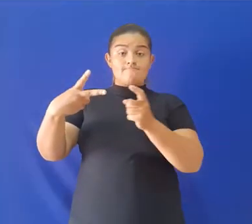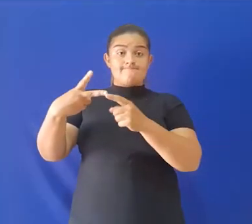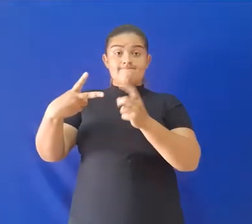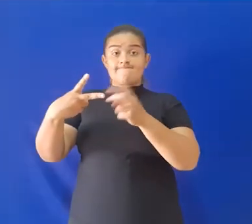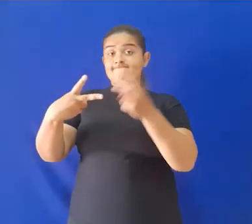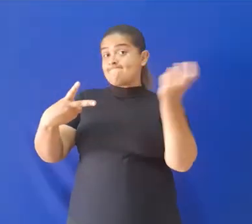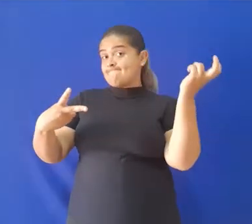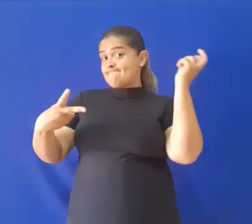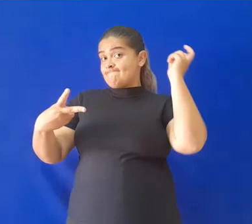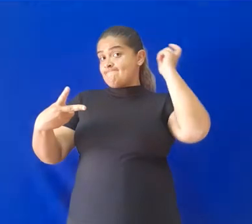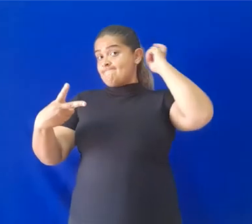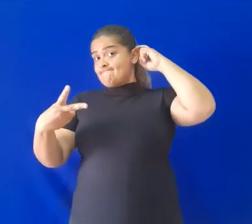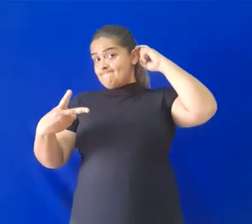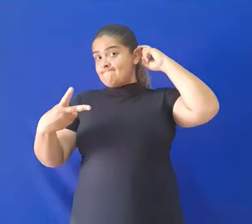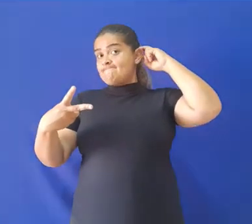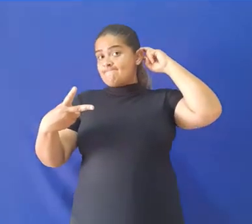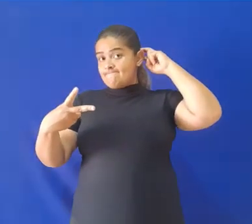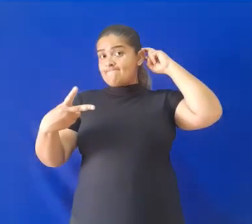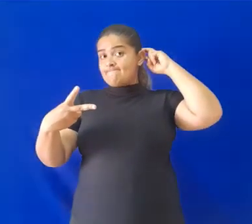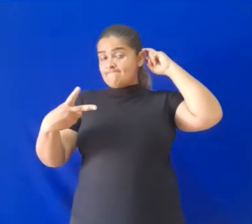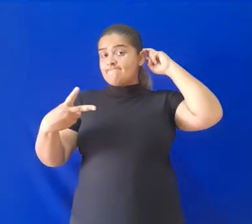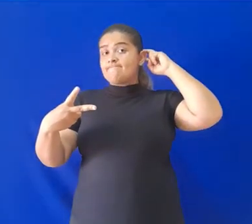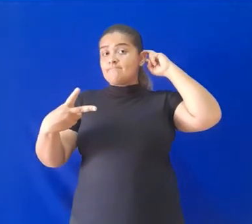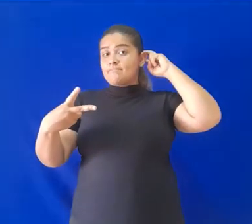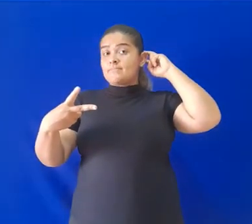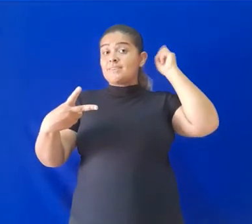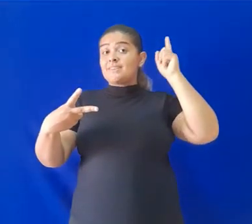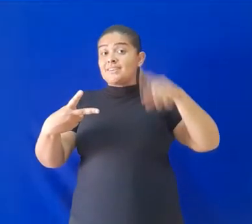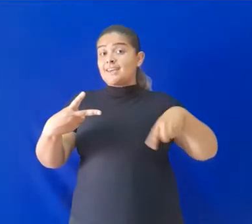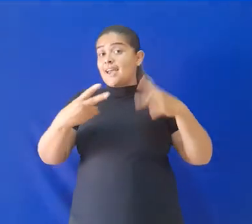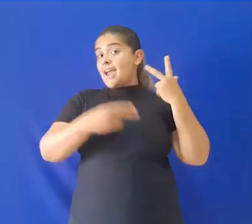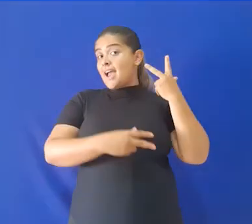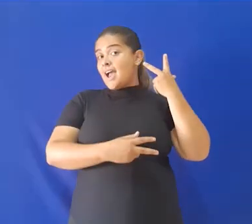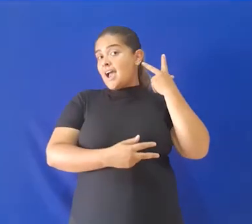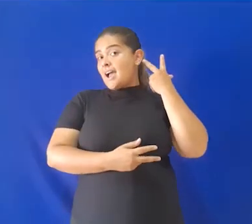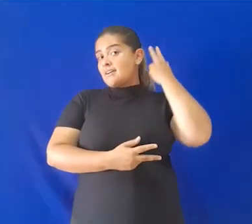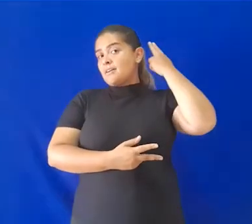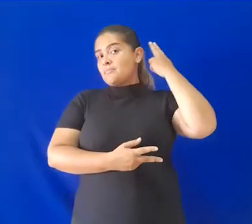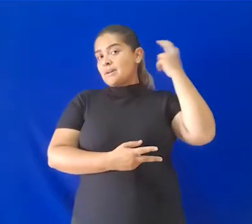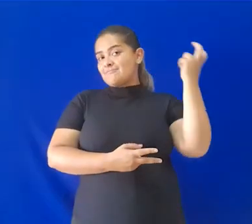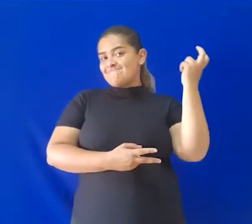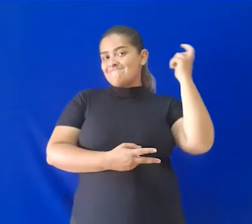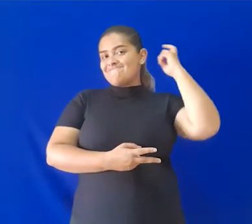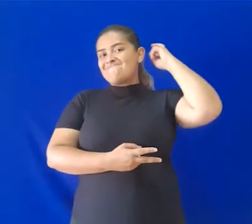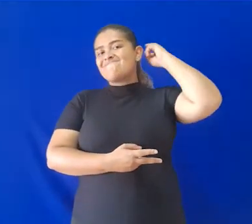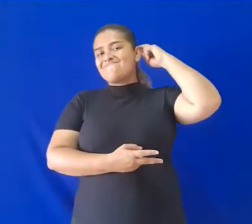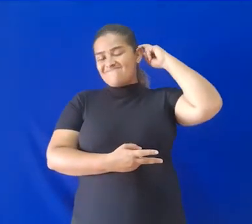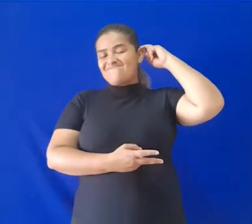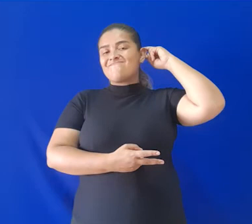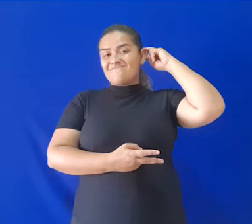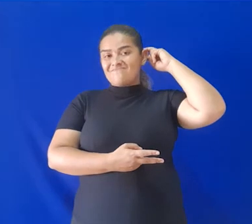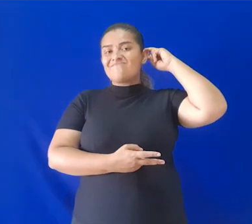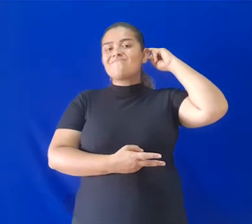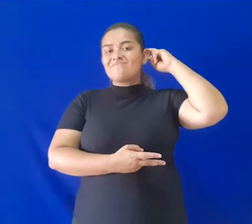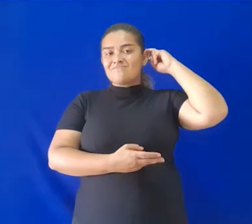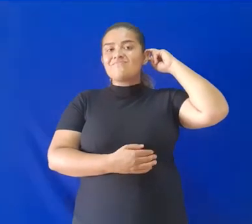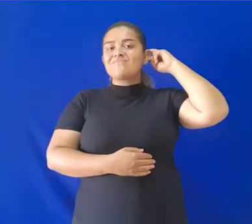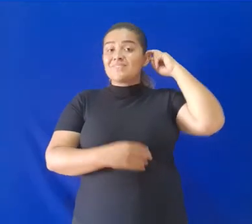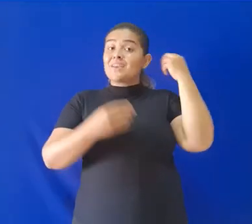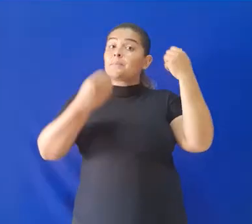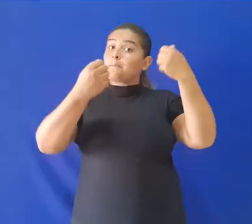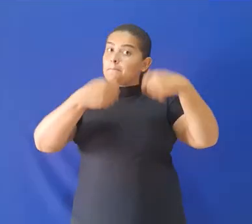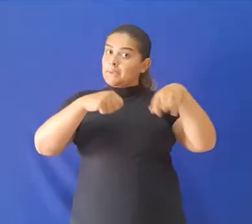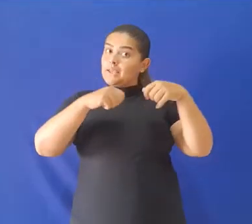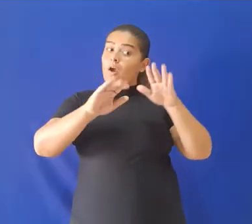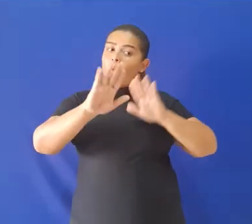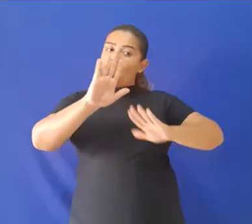externo, auditivo, ou o implante coclear, que é um aparelho que é colocado através de